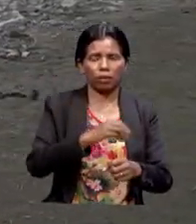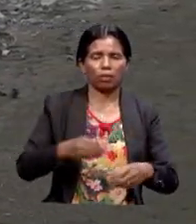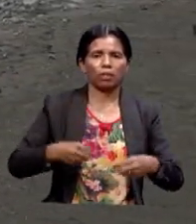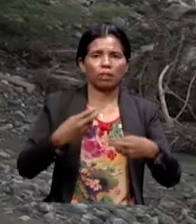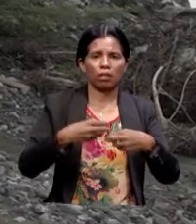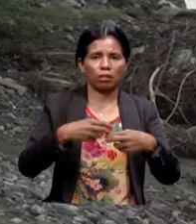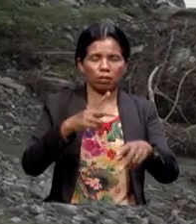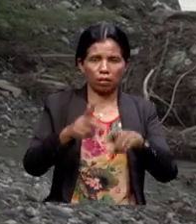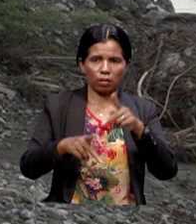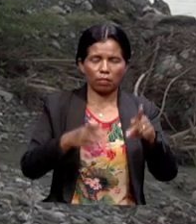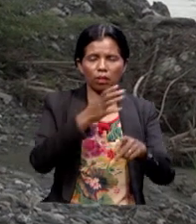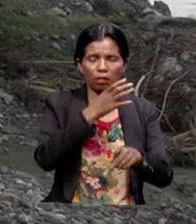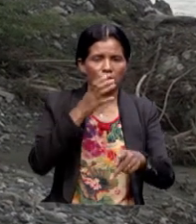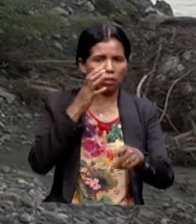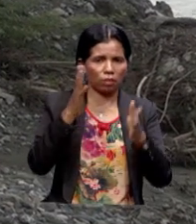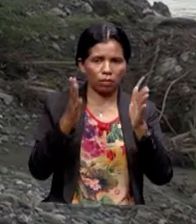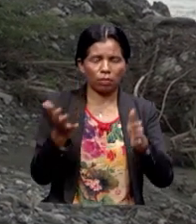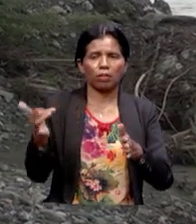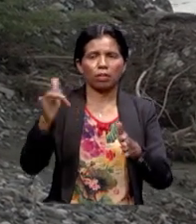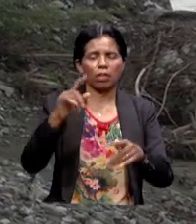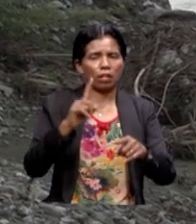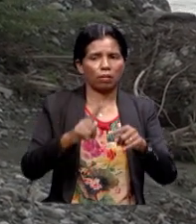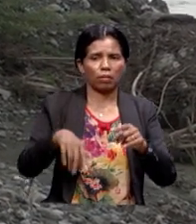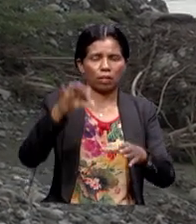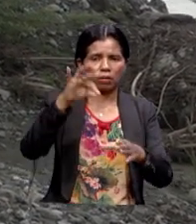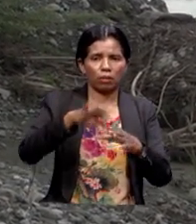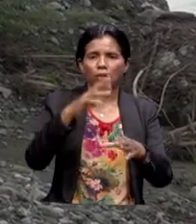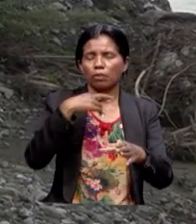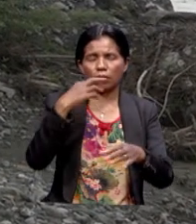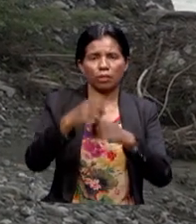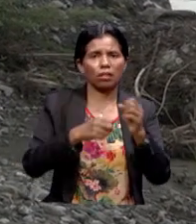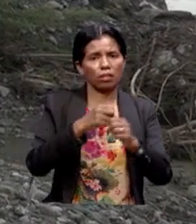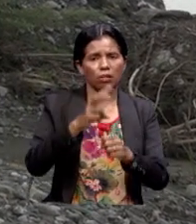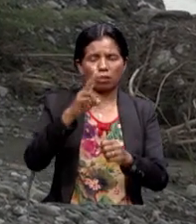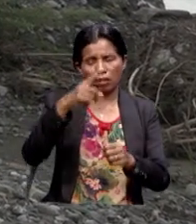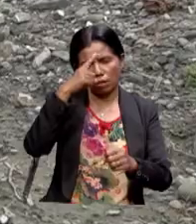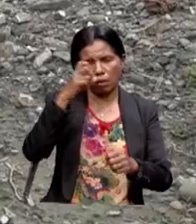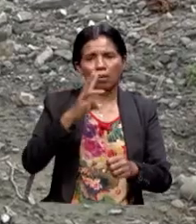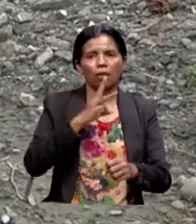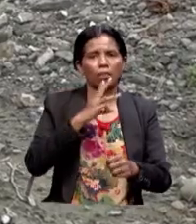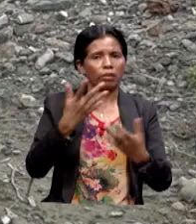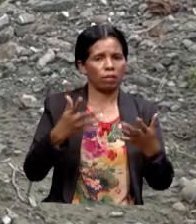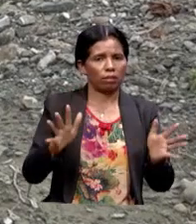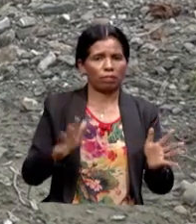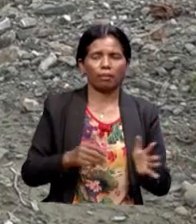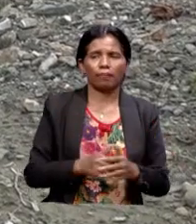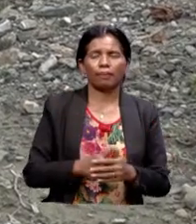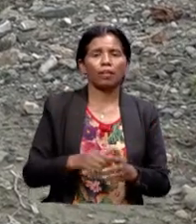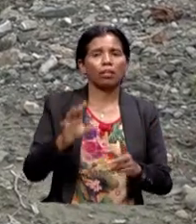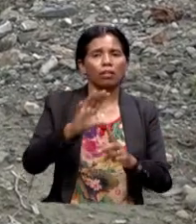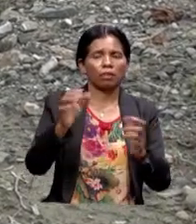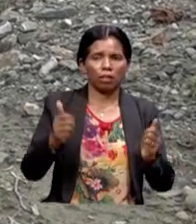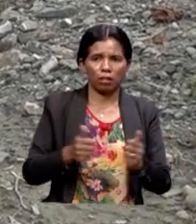dificulta povo agricultor sira, la bele halainatar durante tinan ruona, tamba belaiha. Se fi aldeia obrato